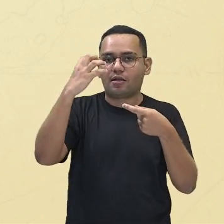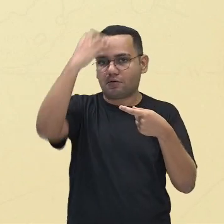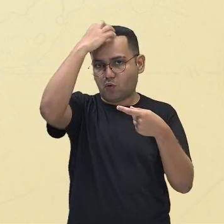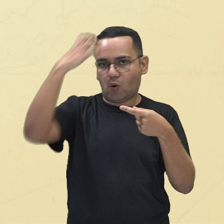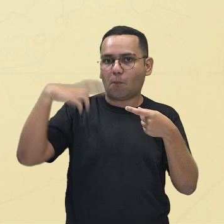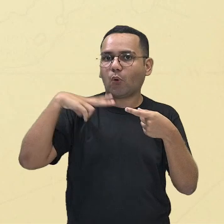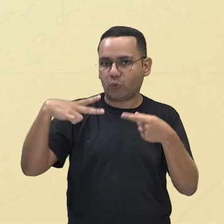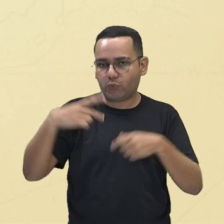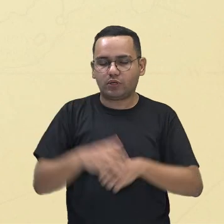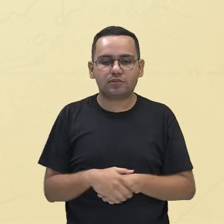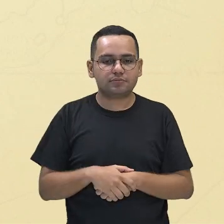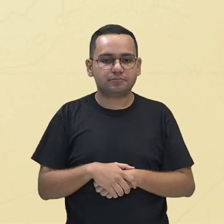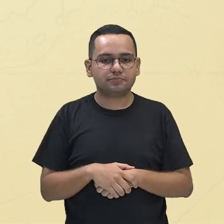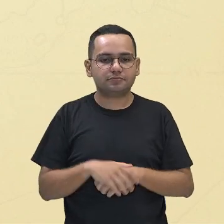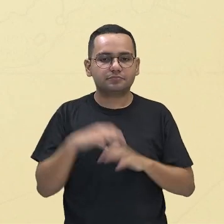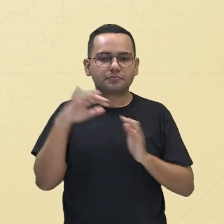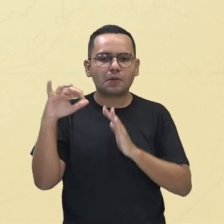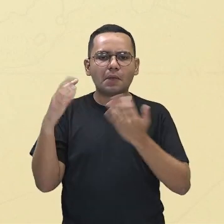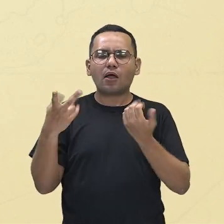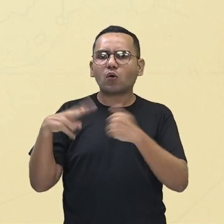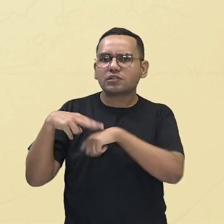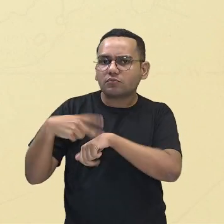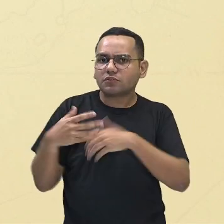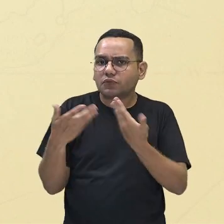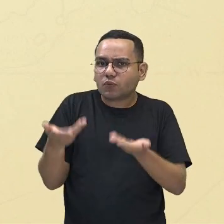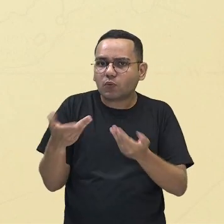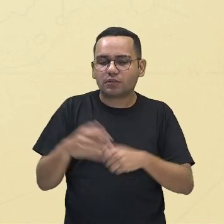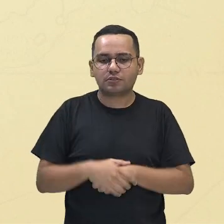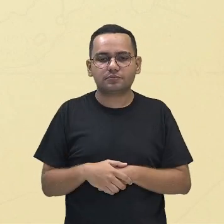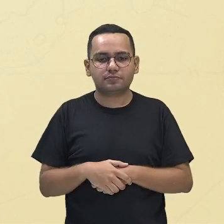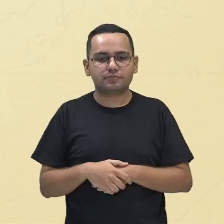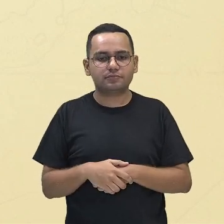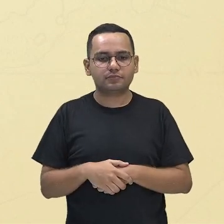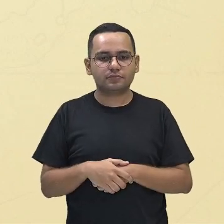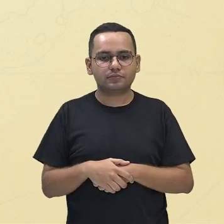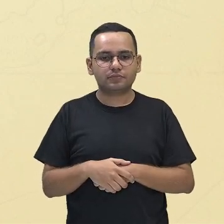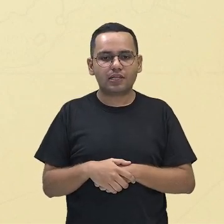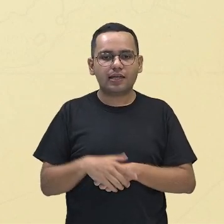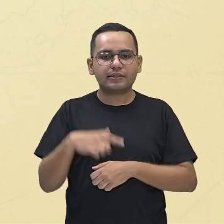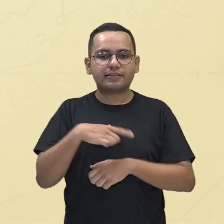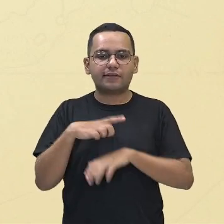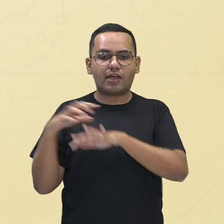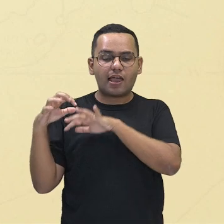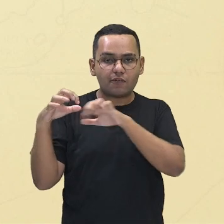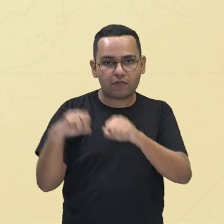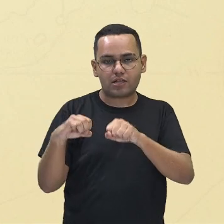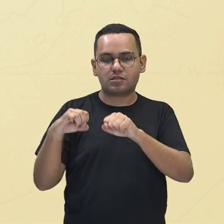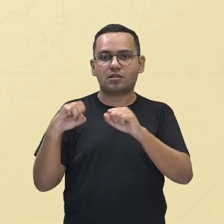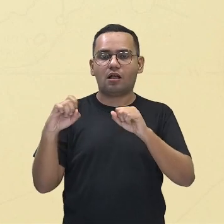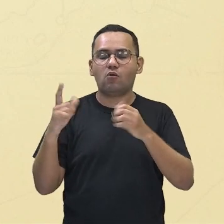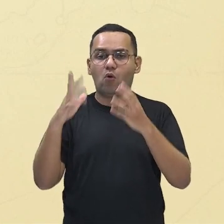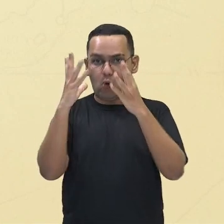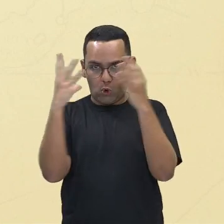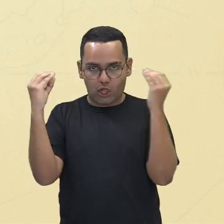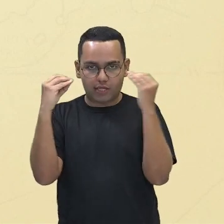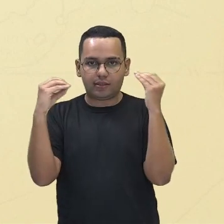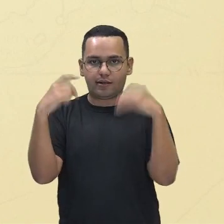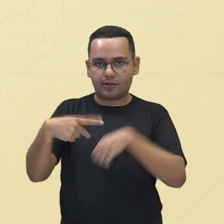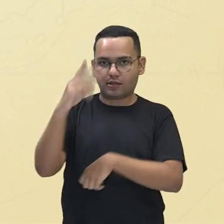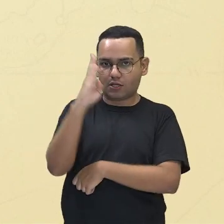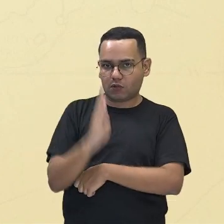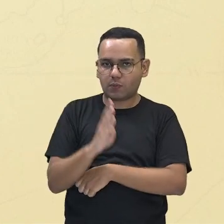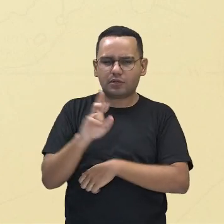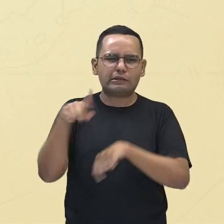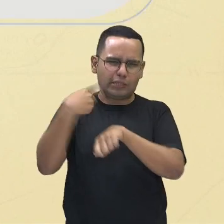Quais foram as consequências da União Ibérica? A invasão holandesa no Brasil. Daqui a pouco eu vou explicar um pouquinho melhor o que foi